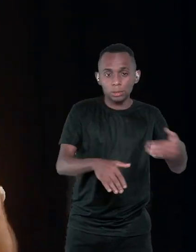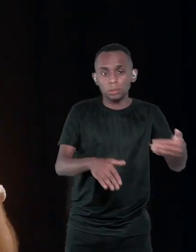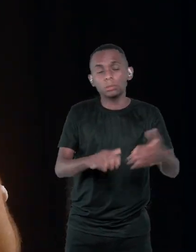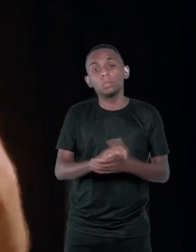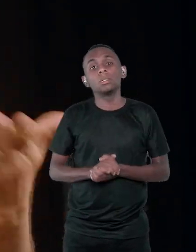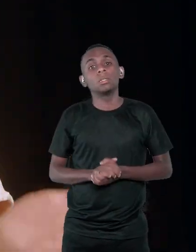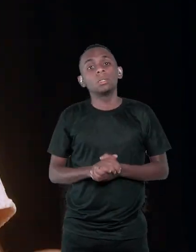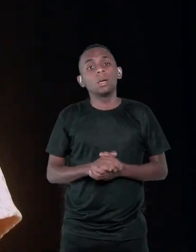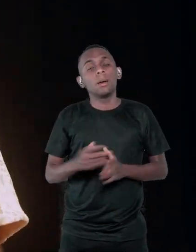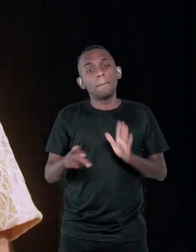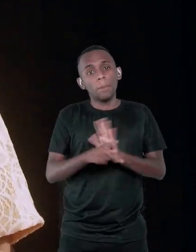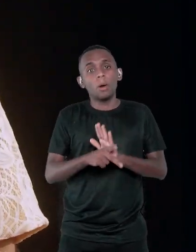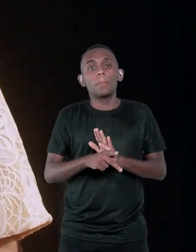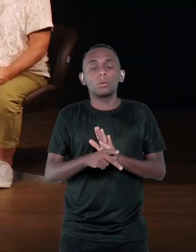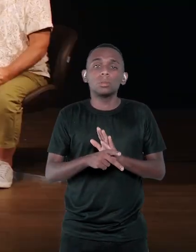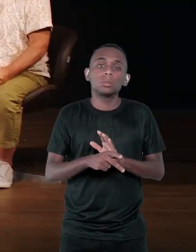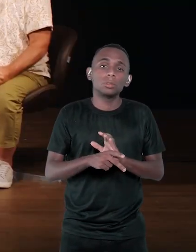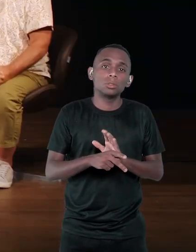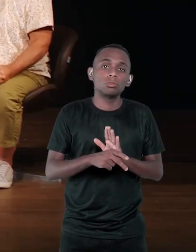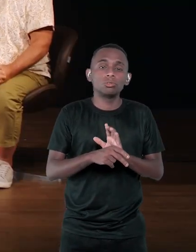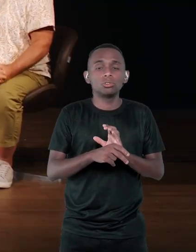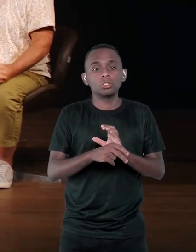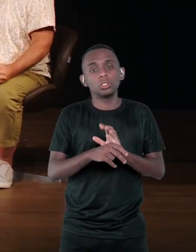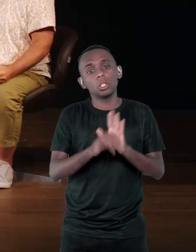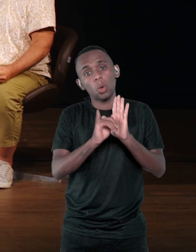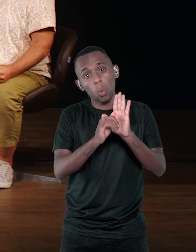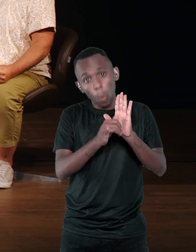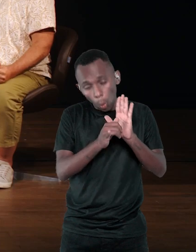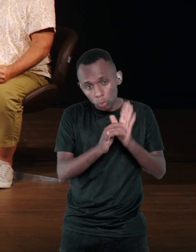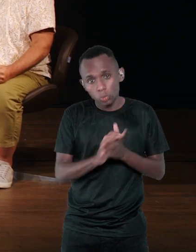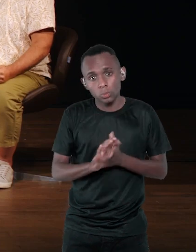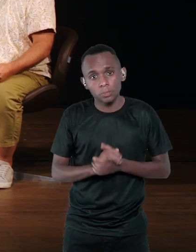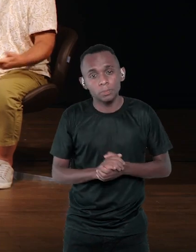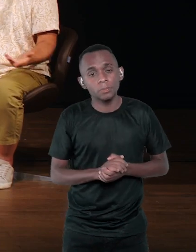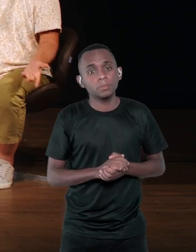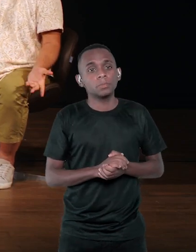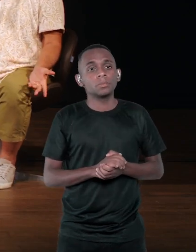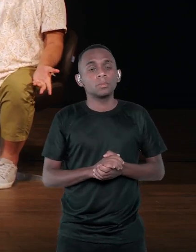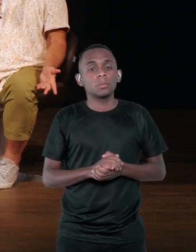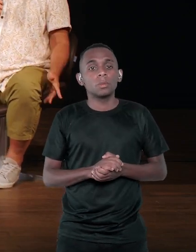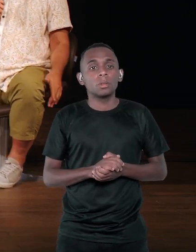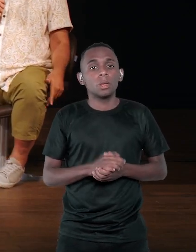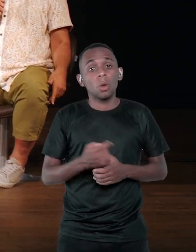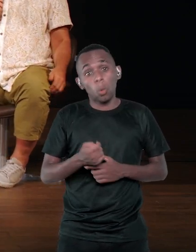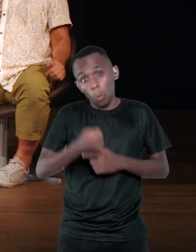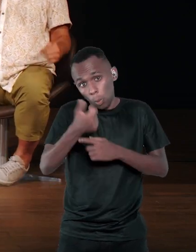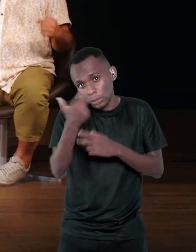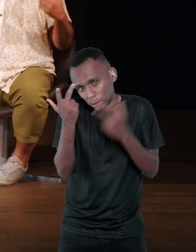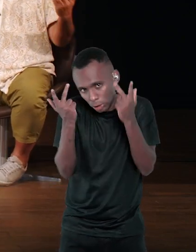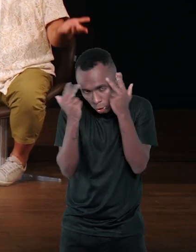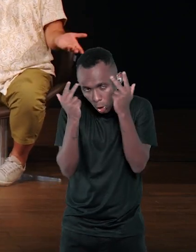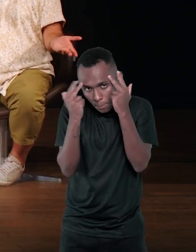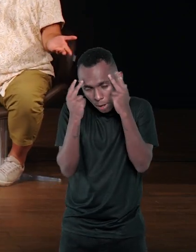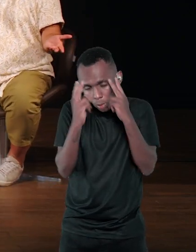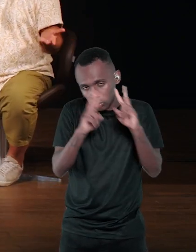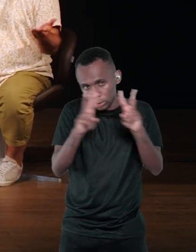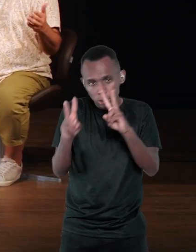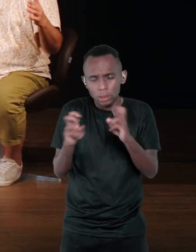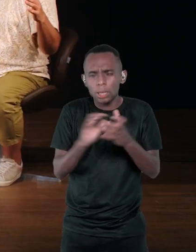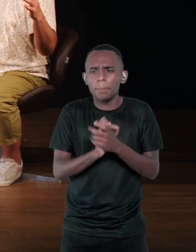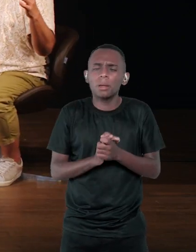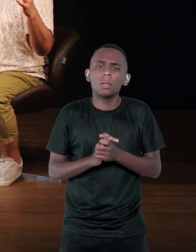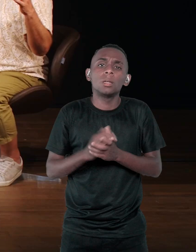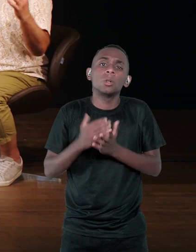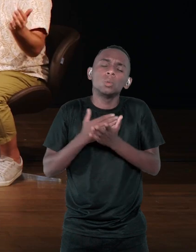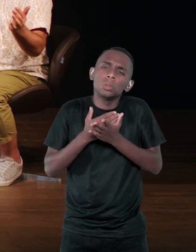de contos que surgiu quase de uma brincadeira, que é chama-se Quase Normal, que eu comecei a escrever.